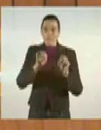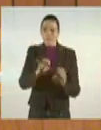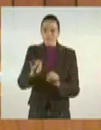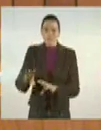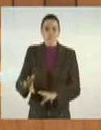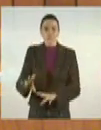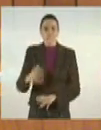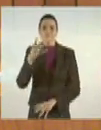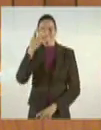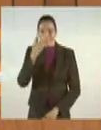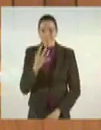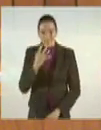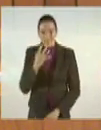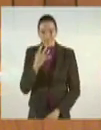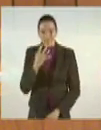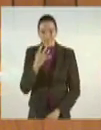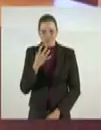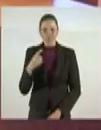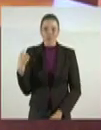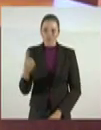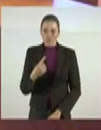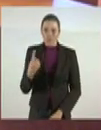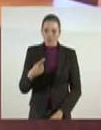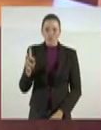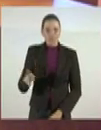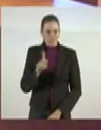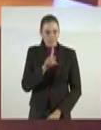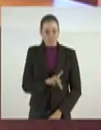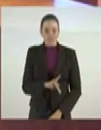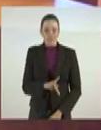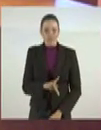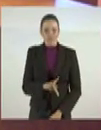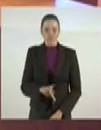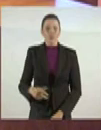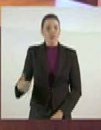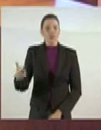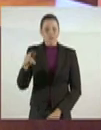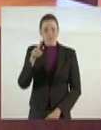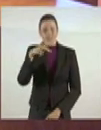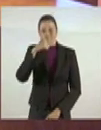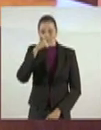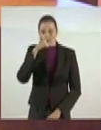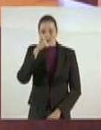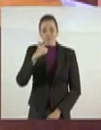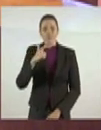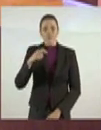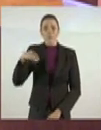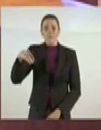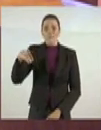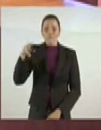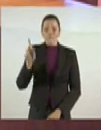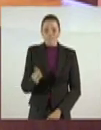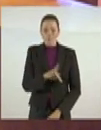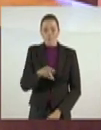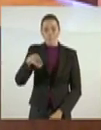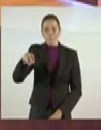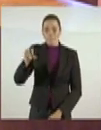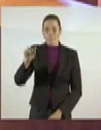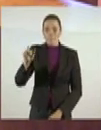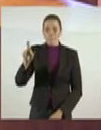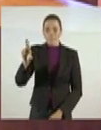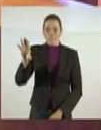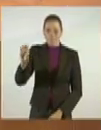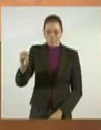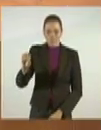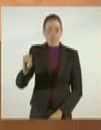professor Marco Aurélio Professor César Pires presidente da Comissão de educação demais parlamentares e aos